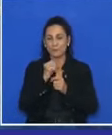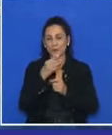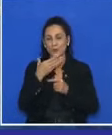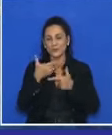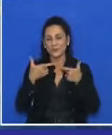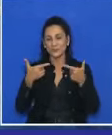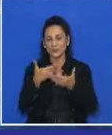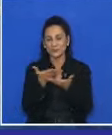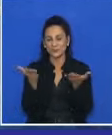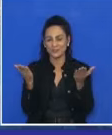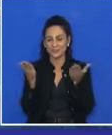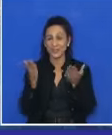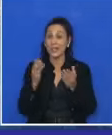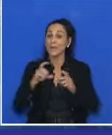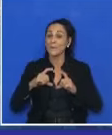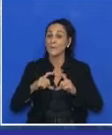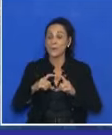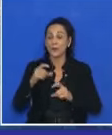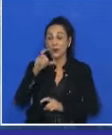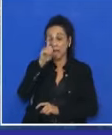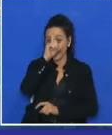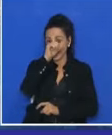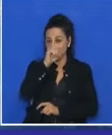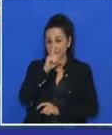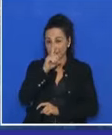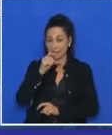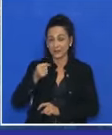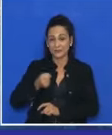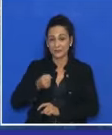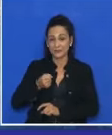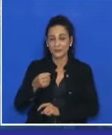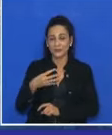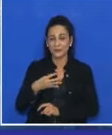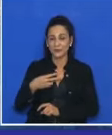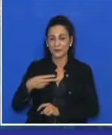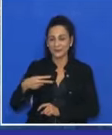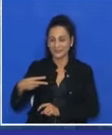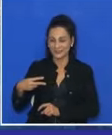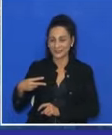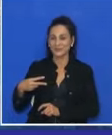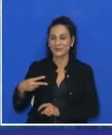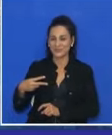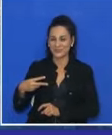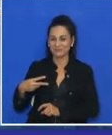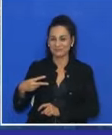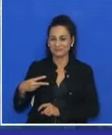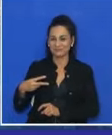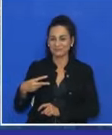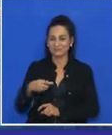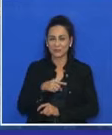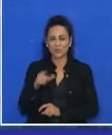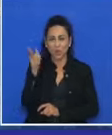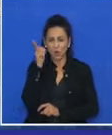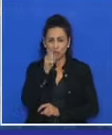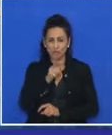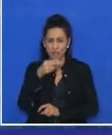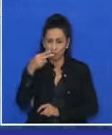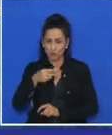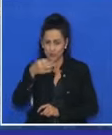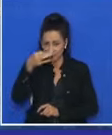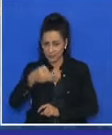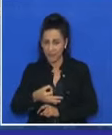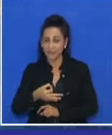você. Bola amarela, número 42. Amarela 42. Você ganha a partir de